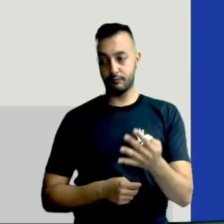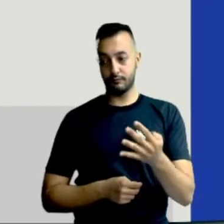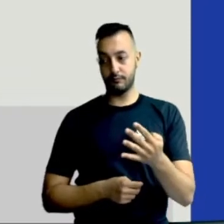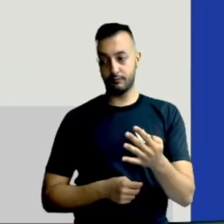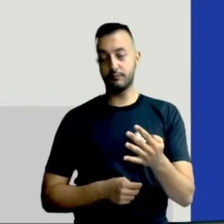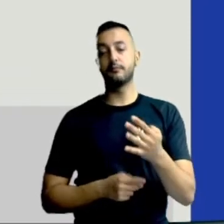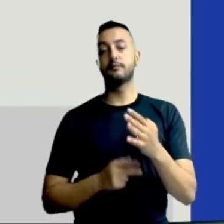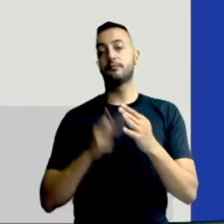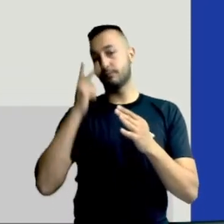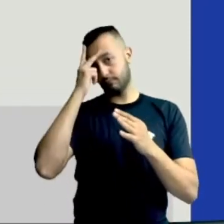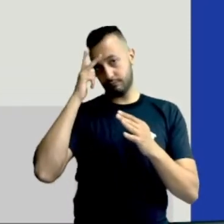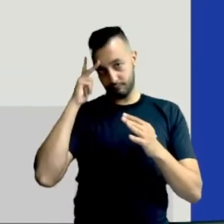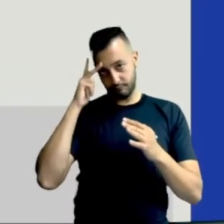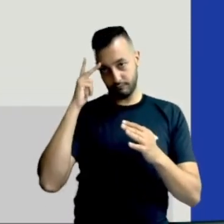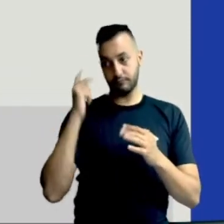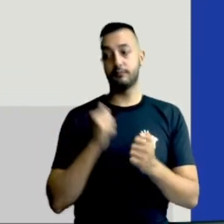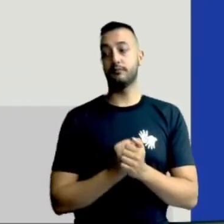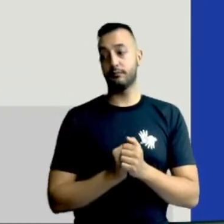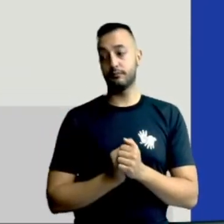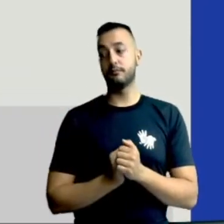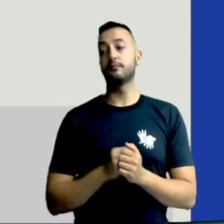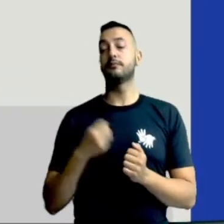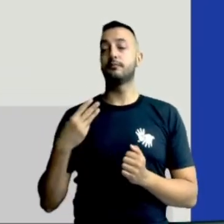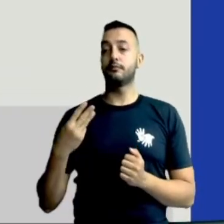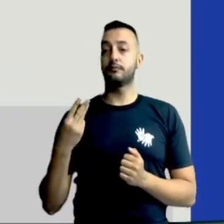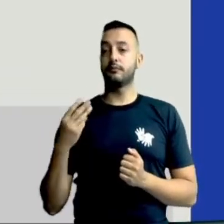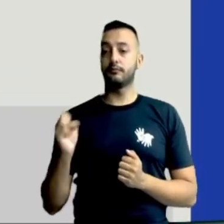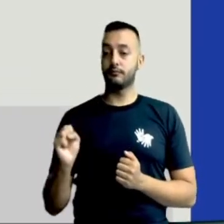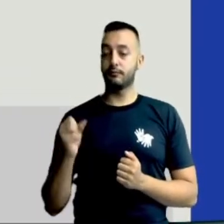129.974 habitantes e